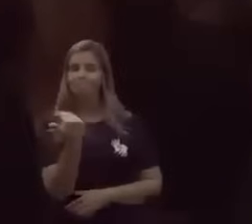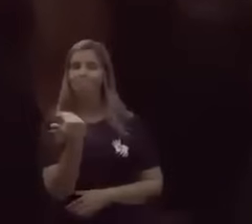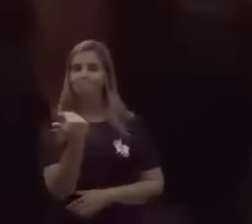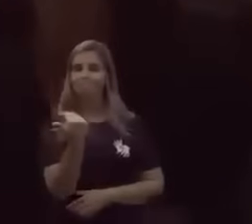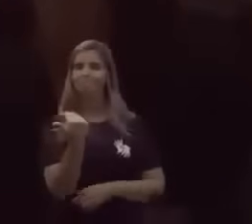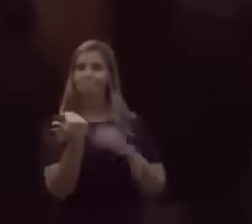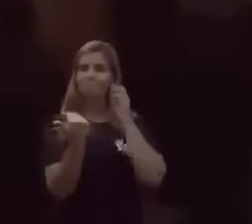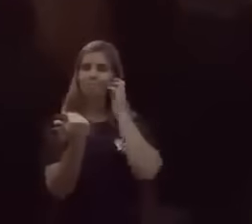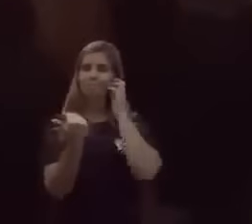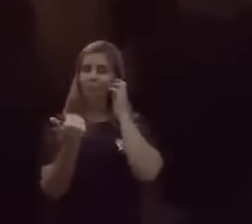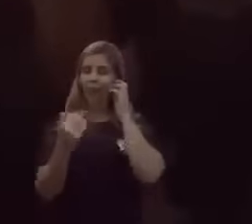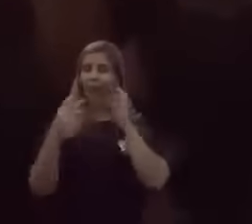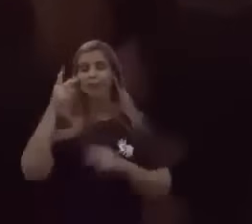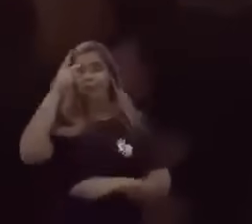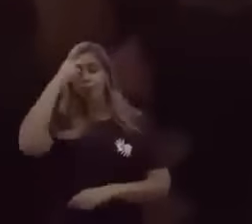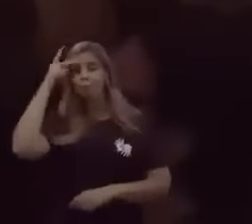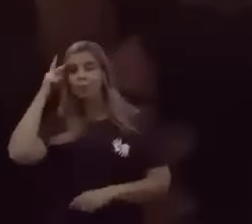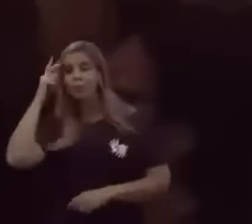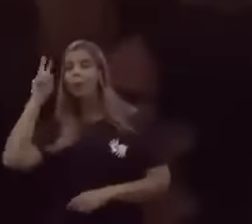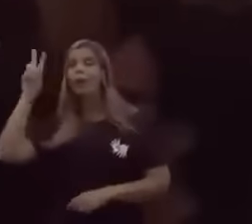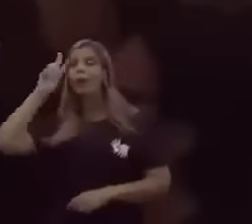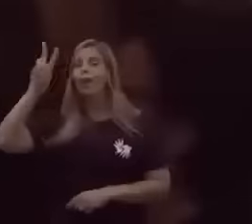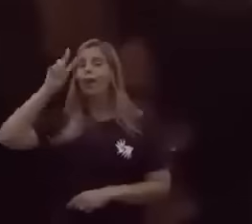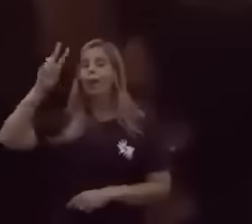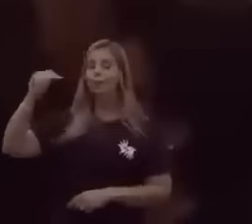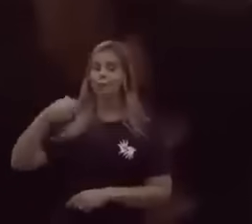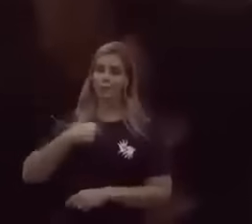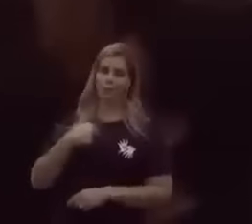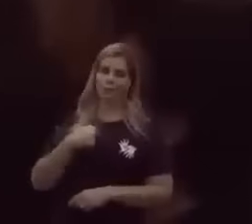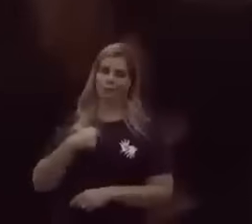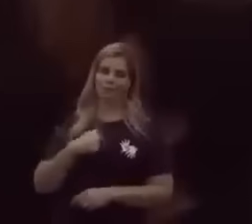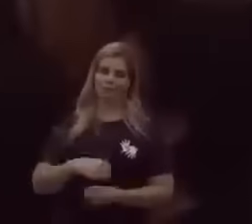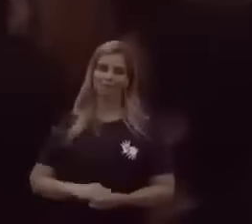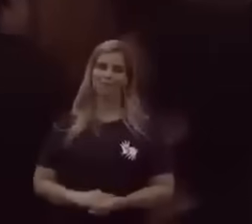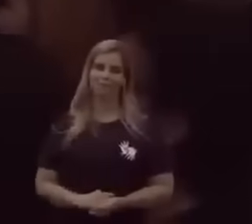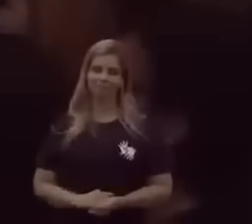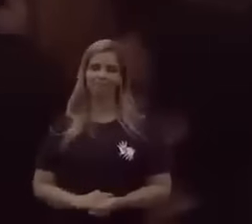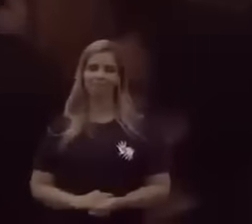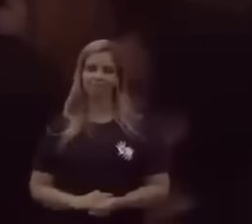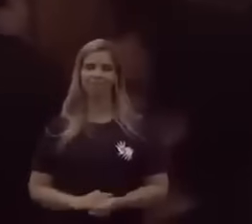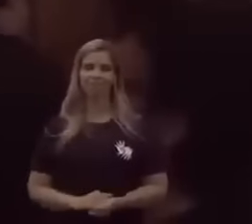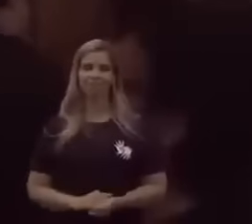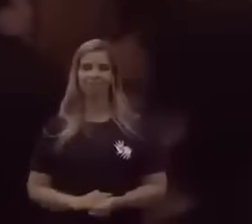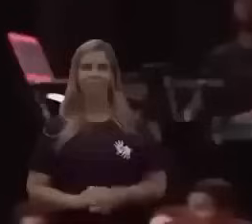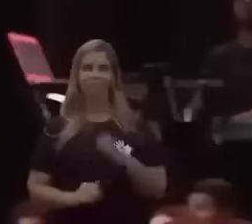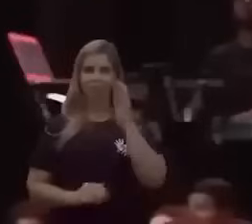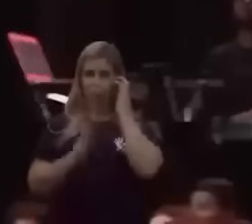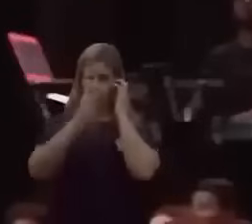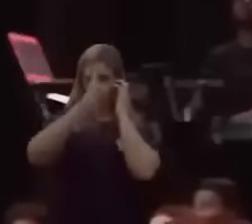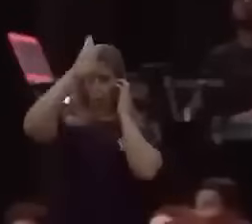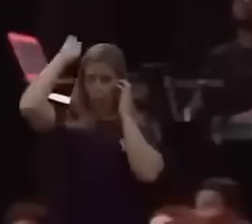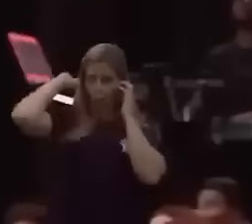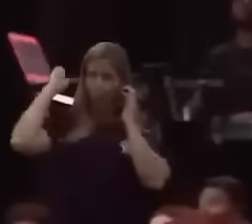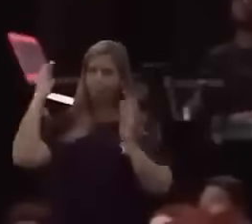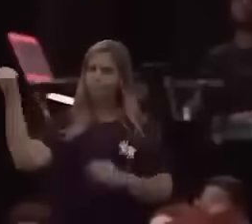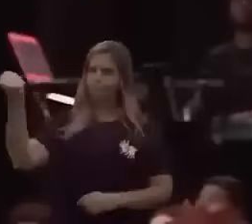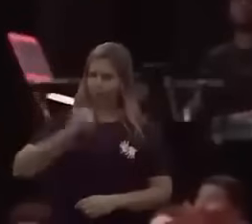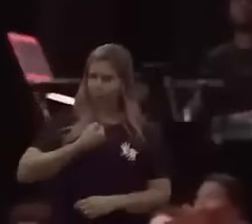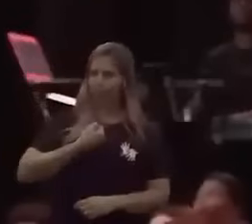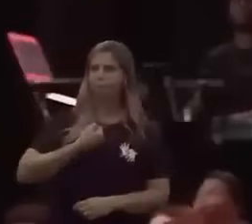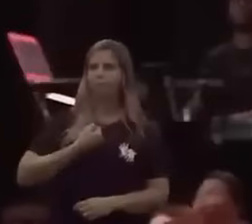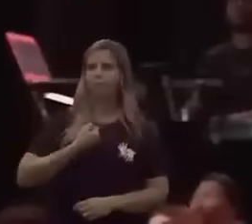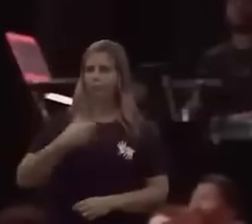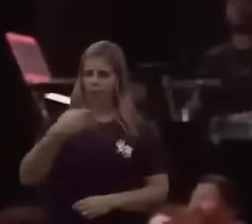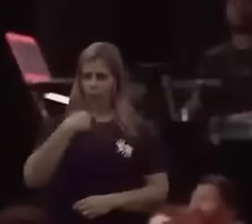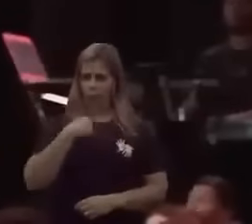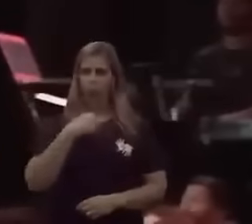da minha partida, conserveis lembrança de tudo. Sabe o que ele está dizendo? Roma vai me matar, eu